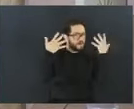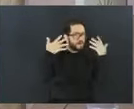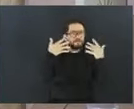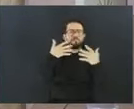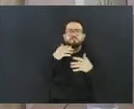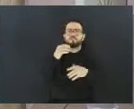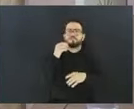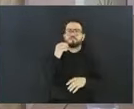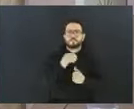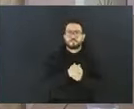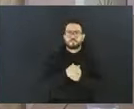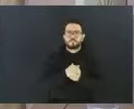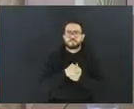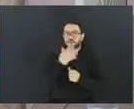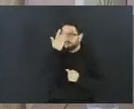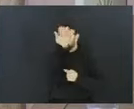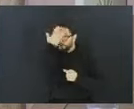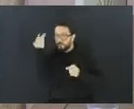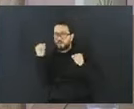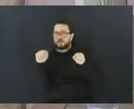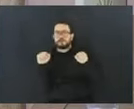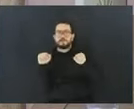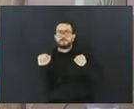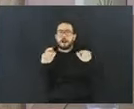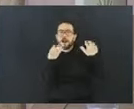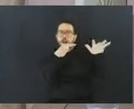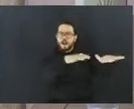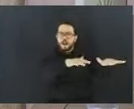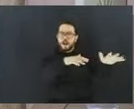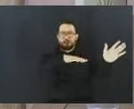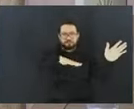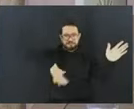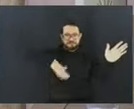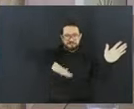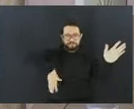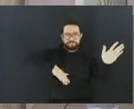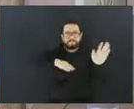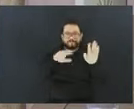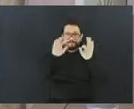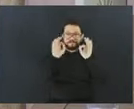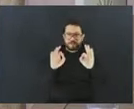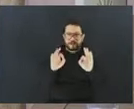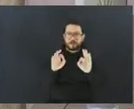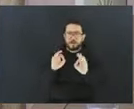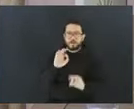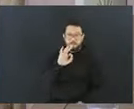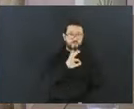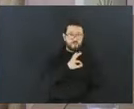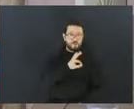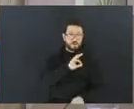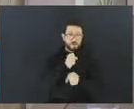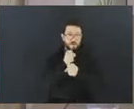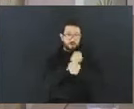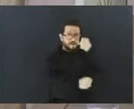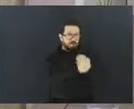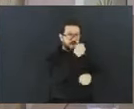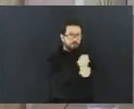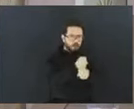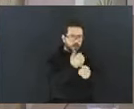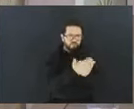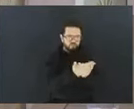que foram visitar o litoral, pós-pandemia. A Polícia Militar se preparou, ao longo do ano passado, num planejamento